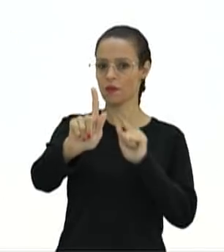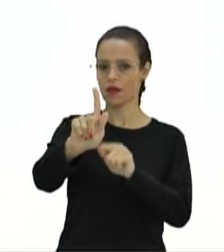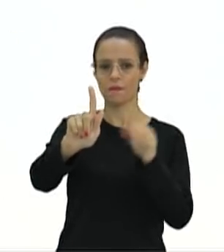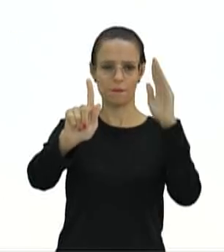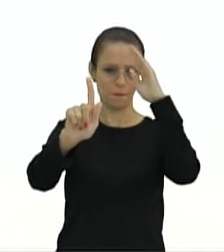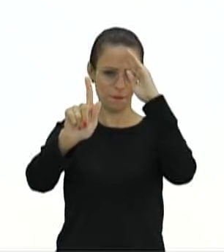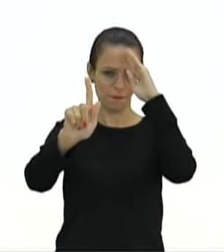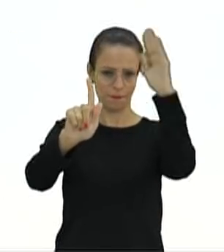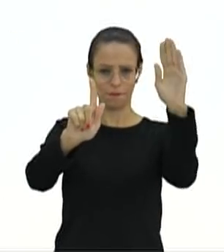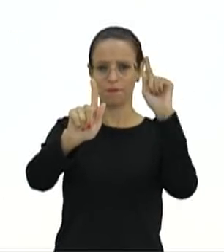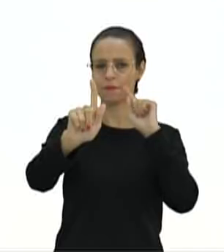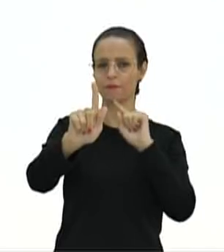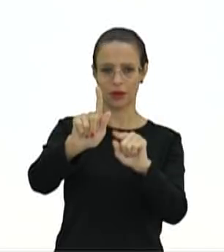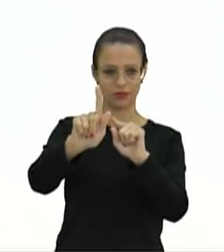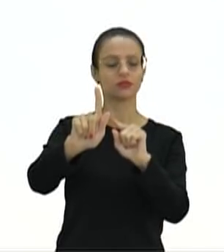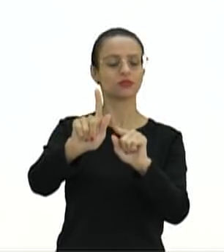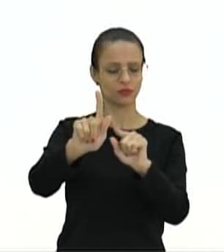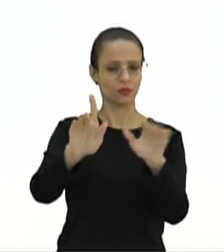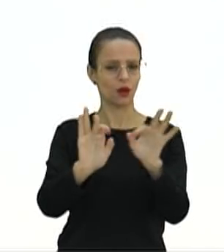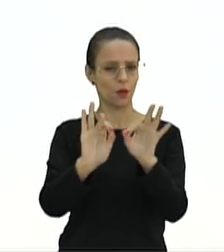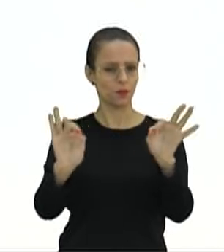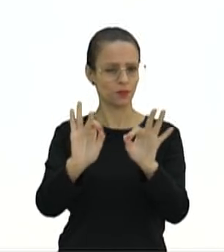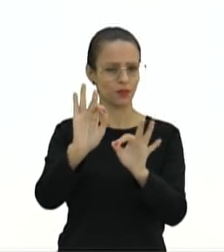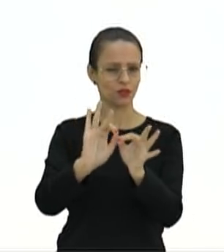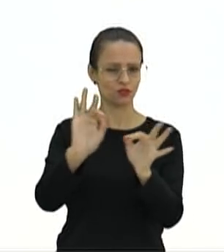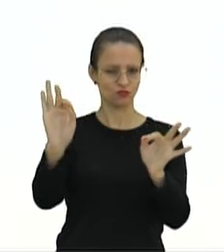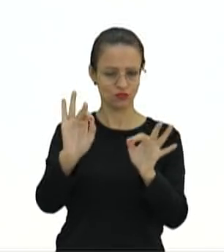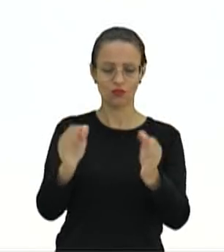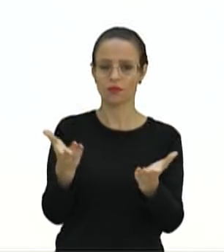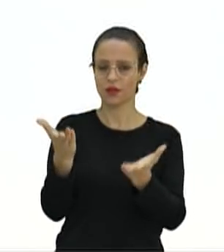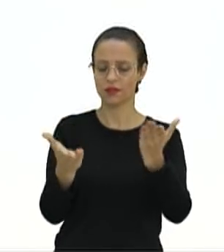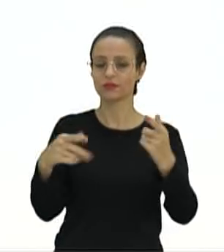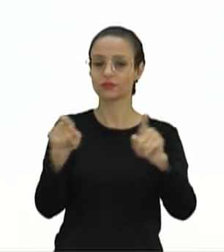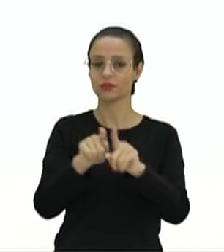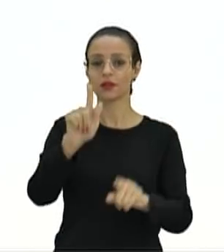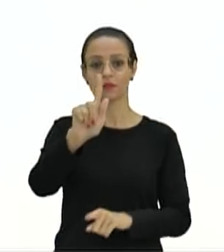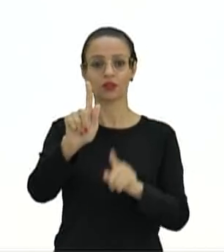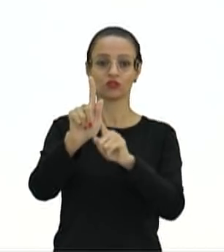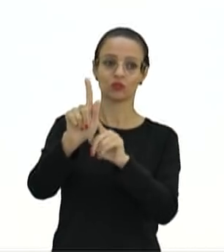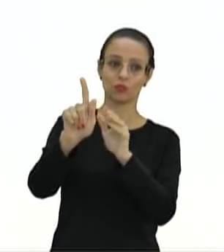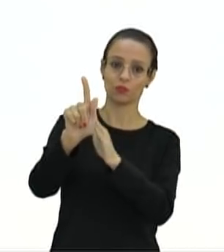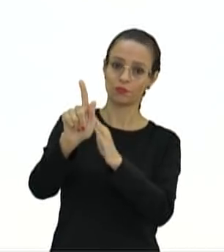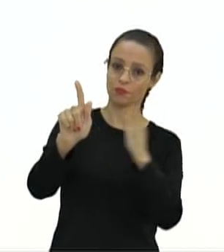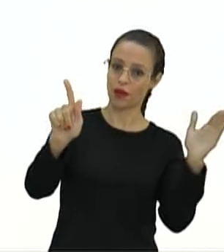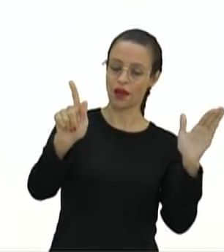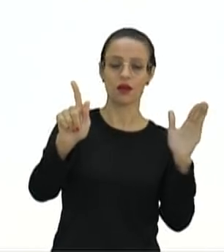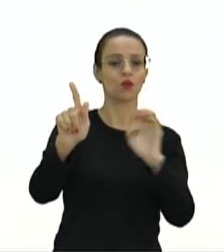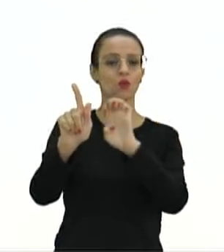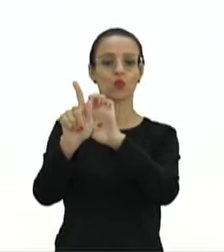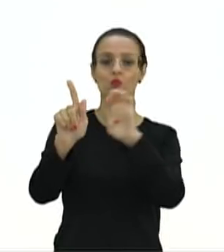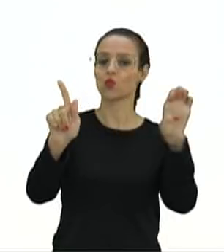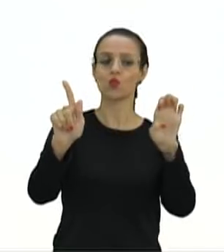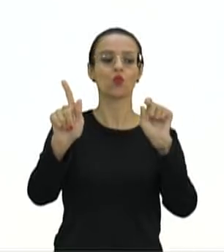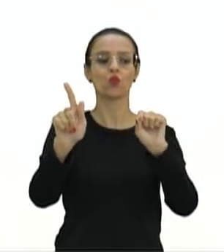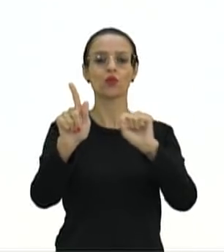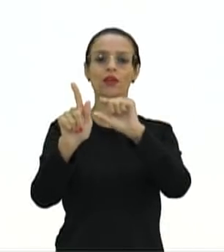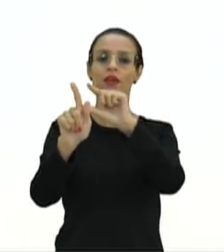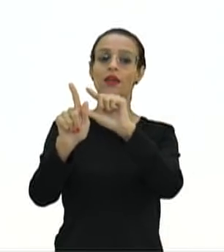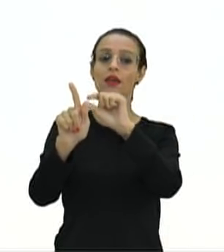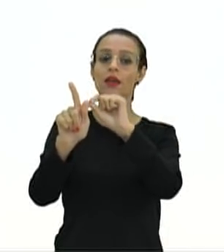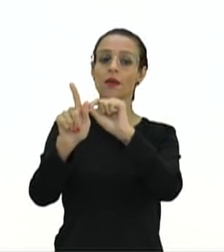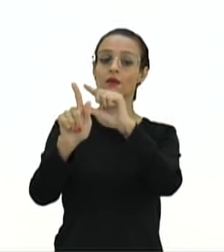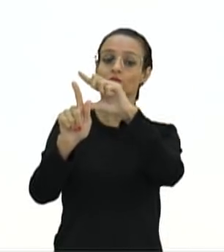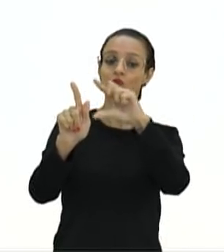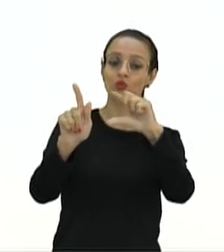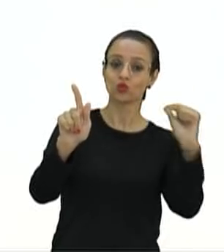unidade principal de medida de massa e a partir dele temos a esquerda da tabela os múltiplos